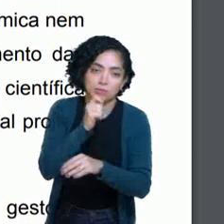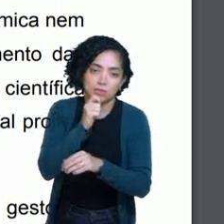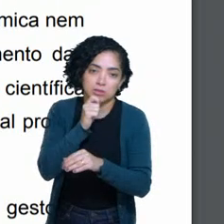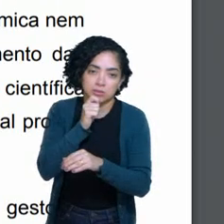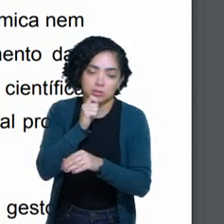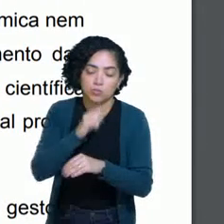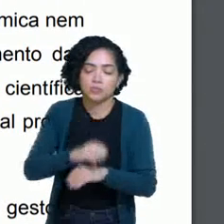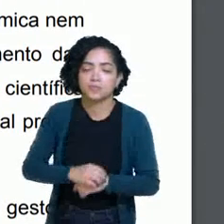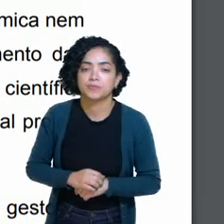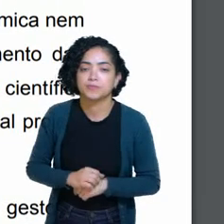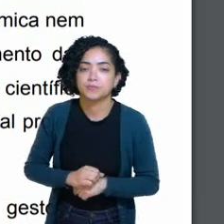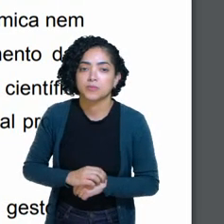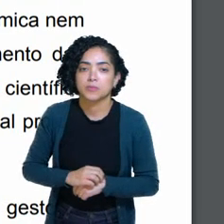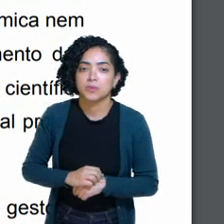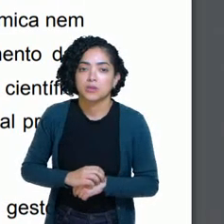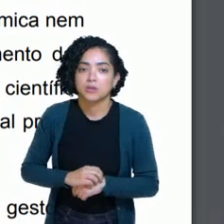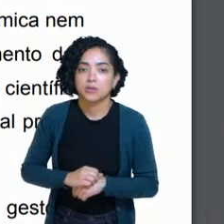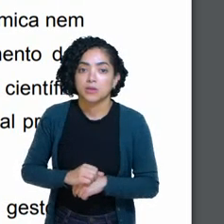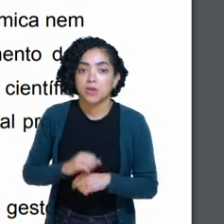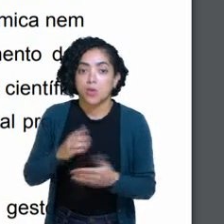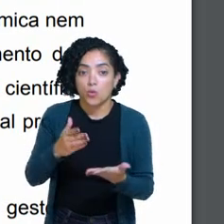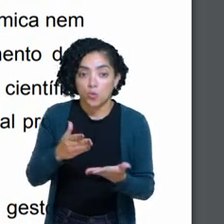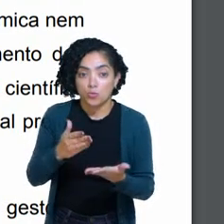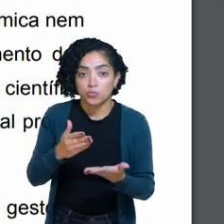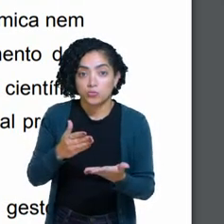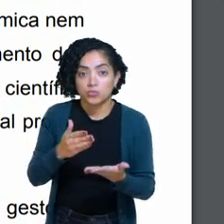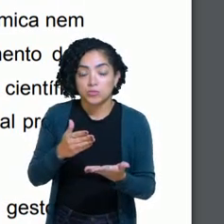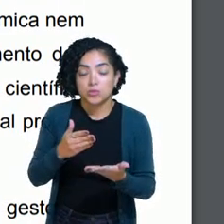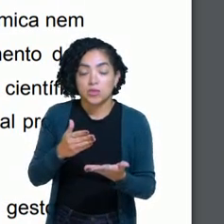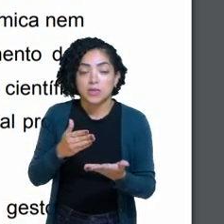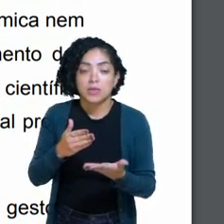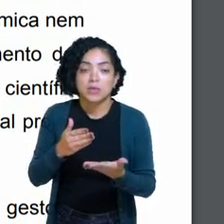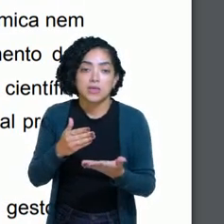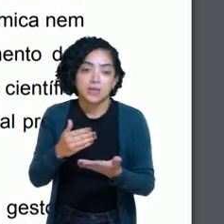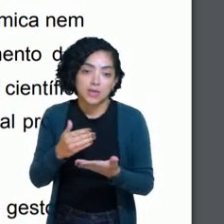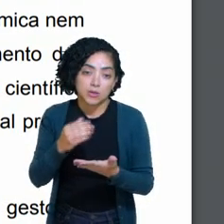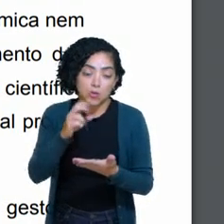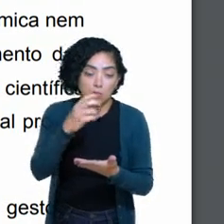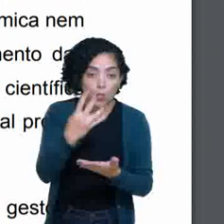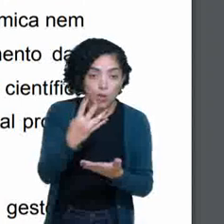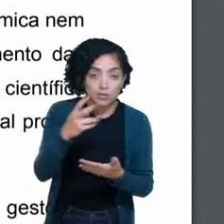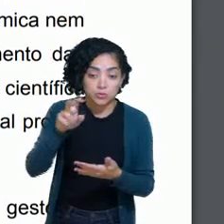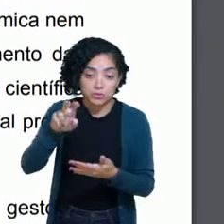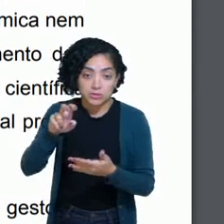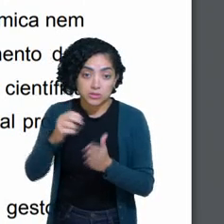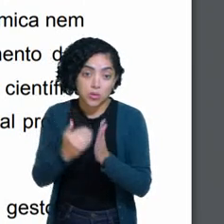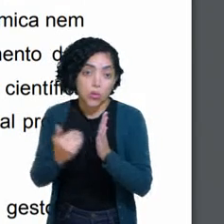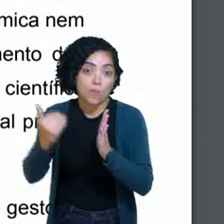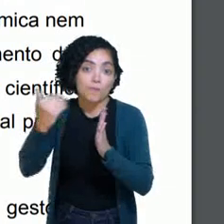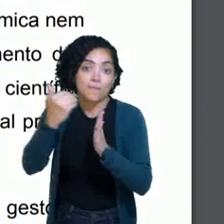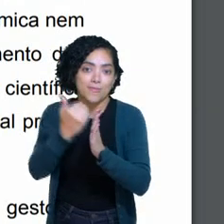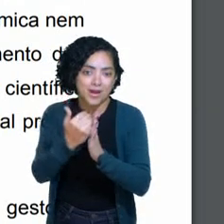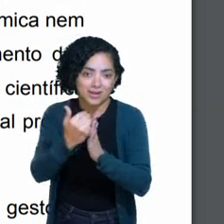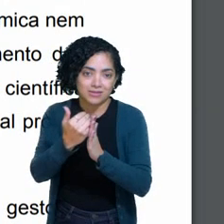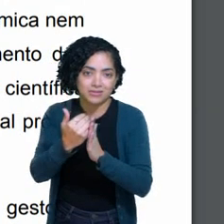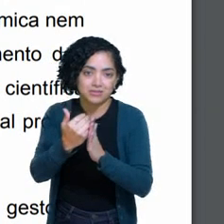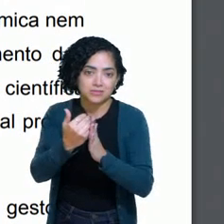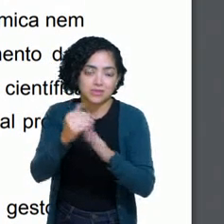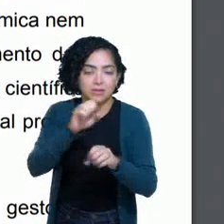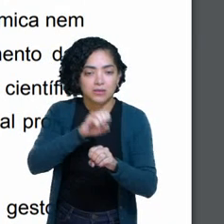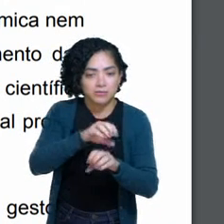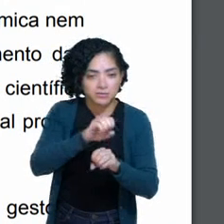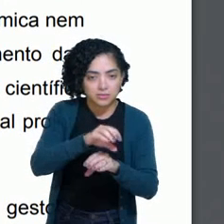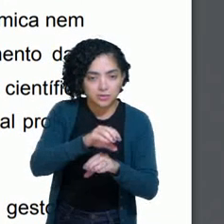por terem cursado de modo aligeirado quatro ou cinco ou até mais segundas licenciaturas